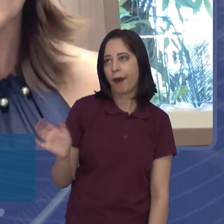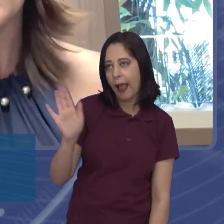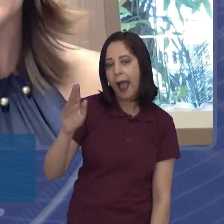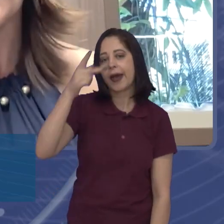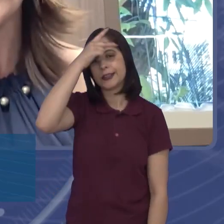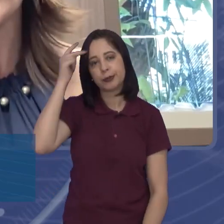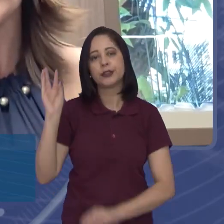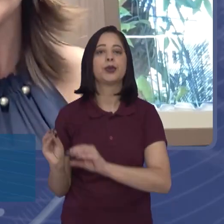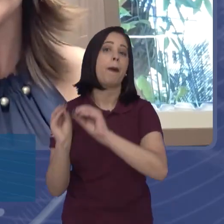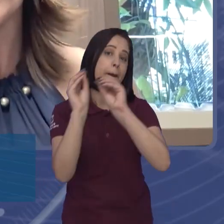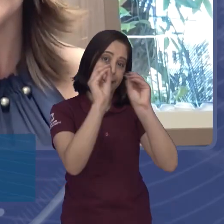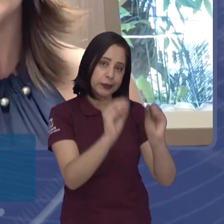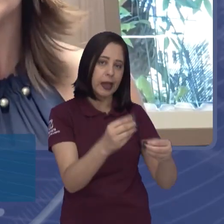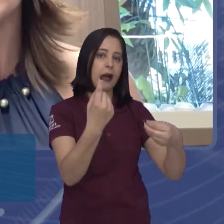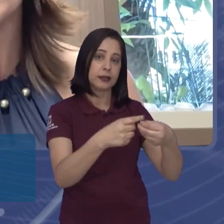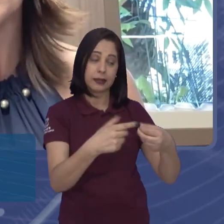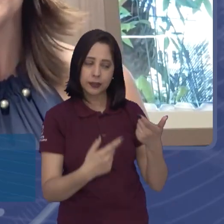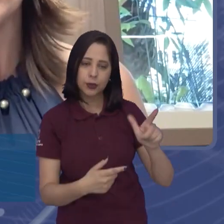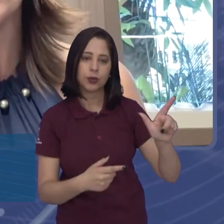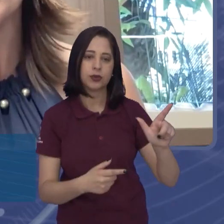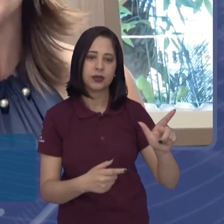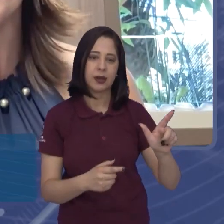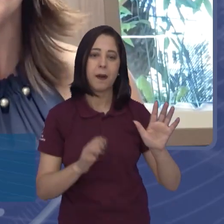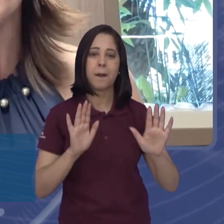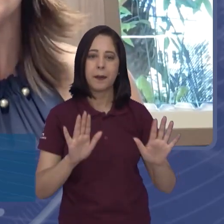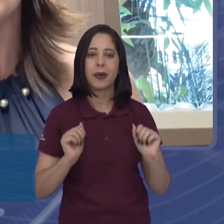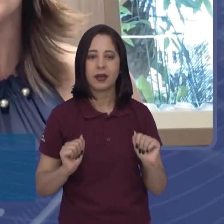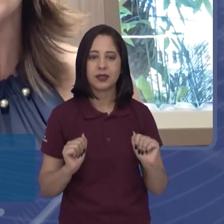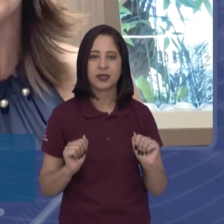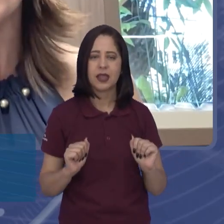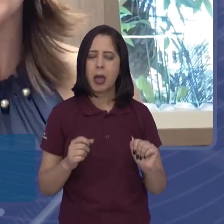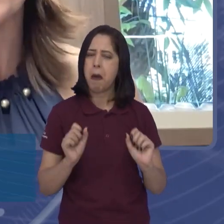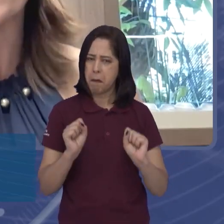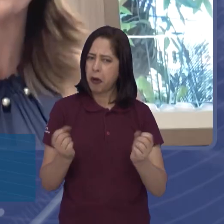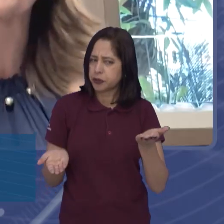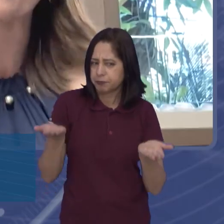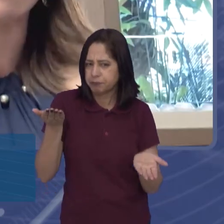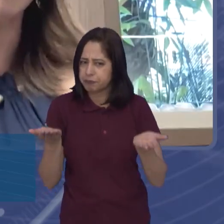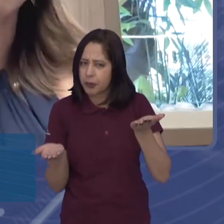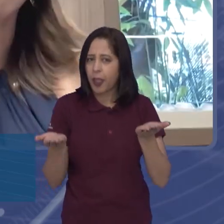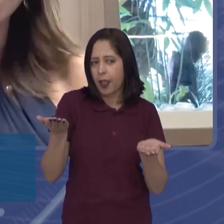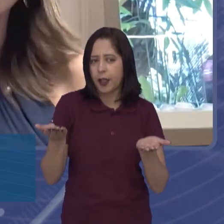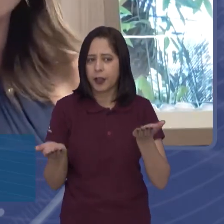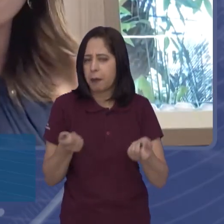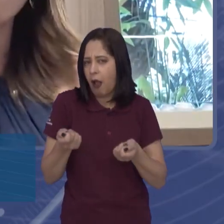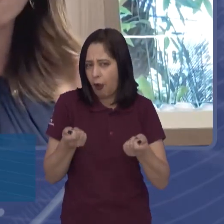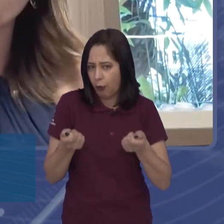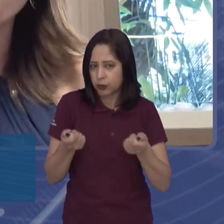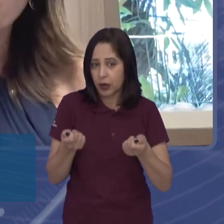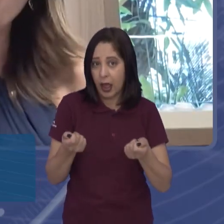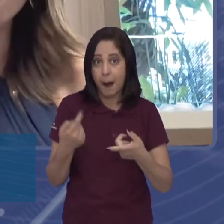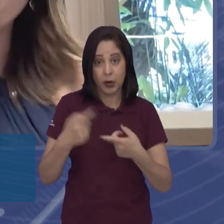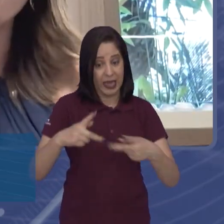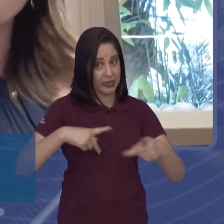saindo da cidade, né? Tem ali como dosar, porque a cidade valorizar é boa por